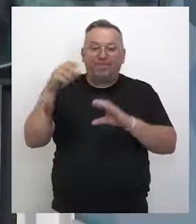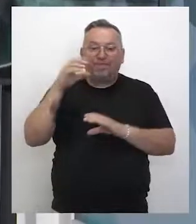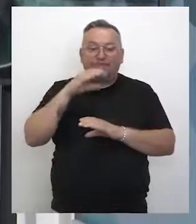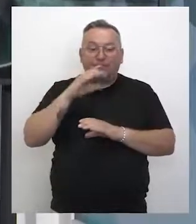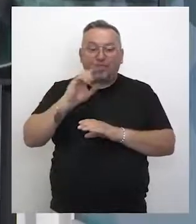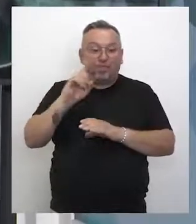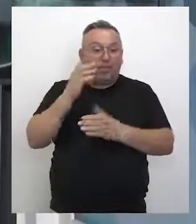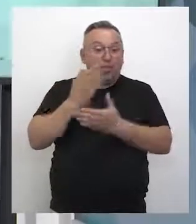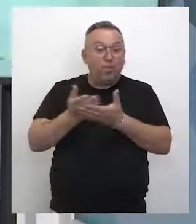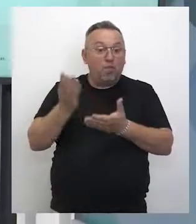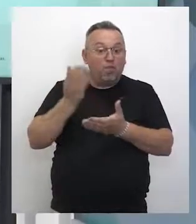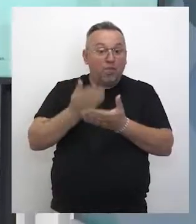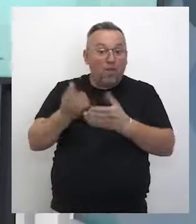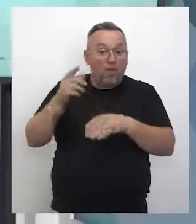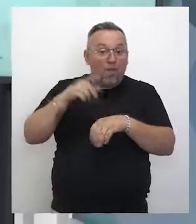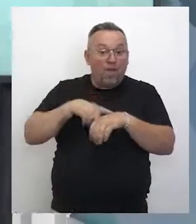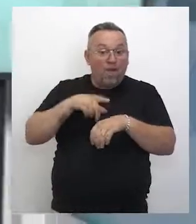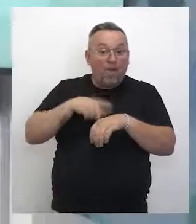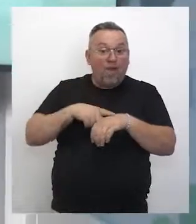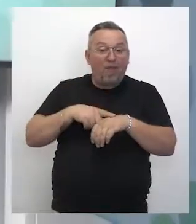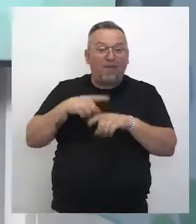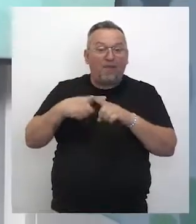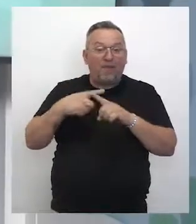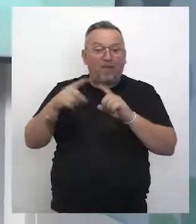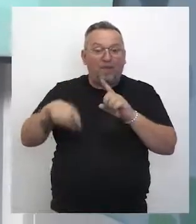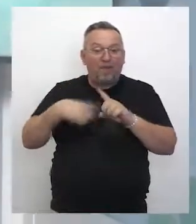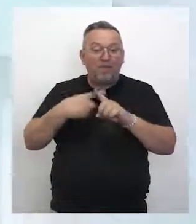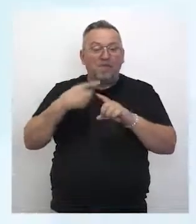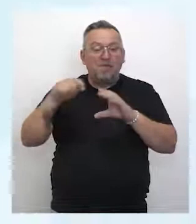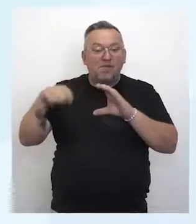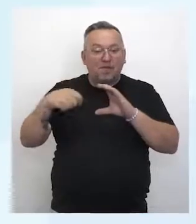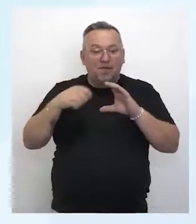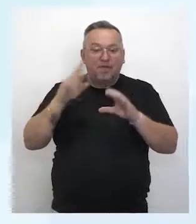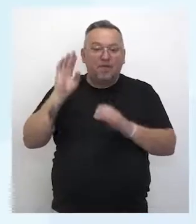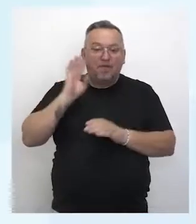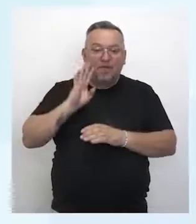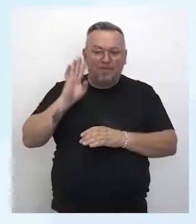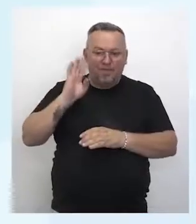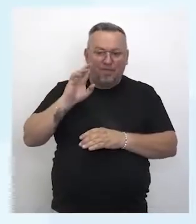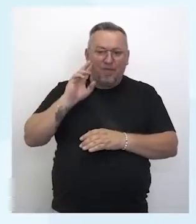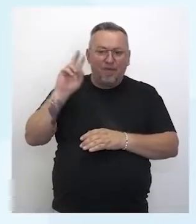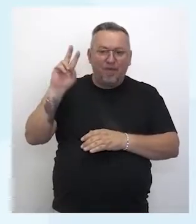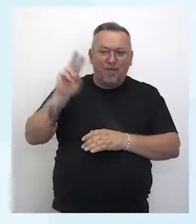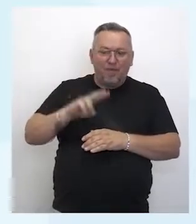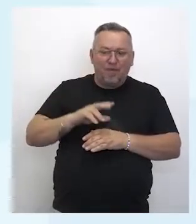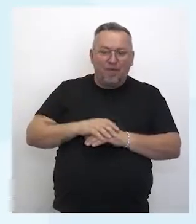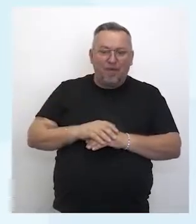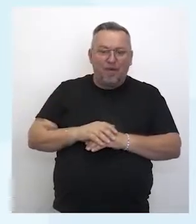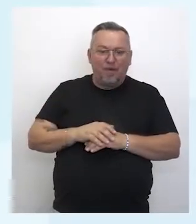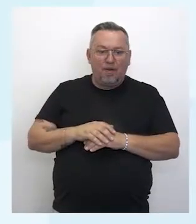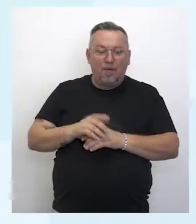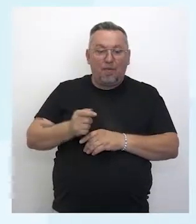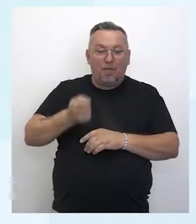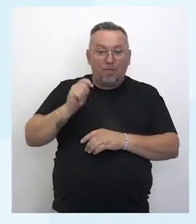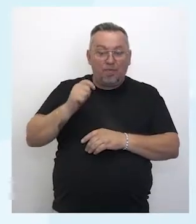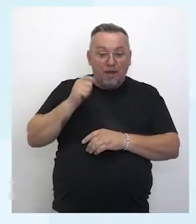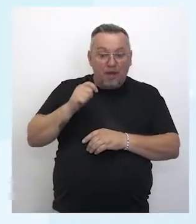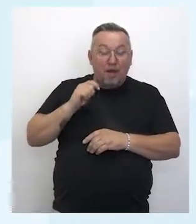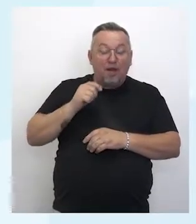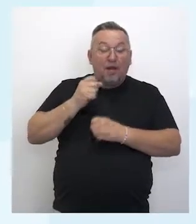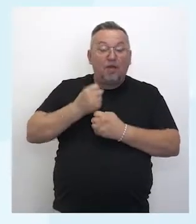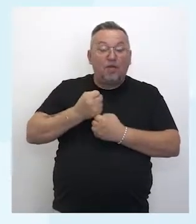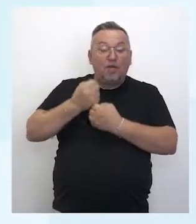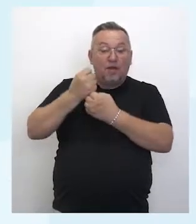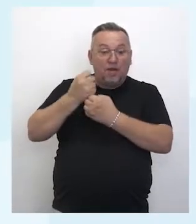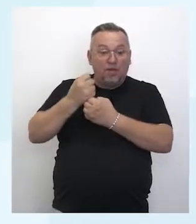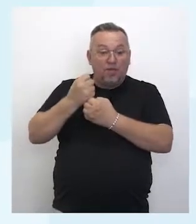gente não perder tempo, né, porque tem mais um outro vídeo que é muito legal. Vocês vão ver aí um vídeo falando sobre pesca sustentável,